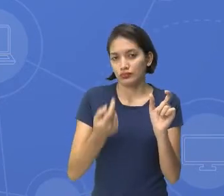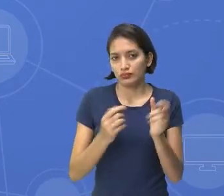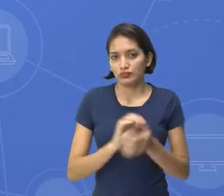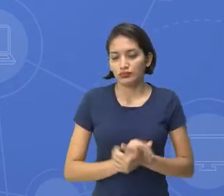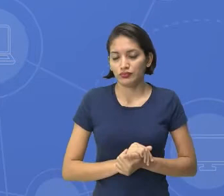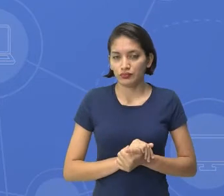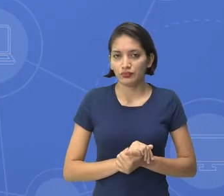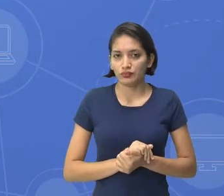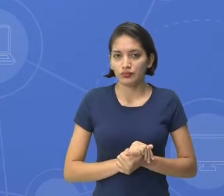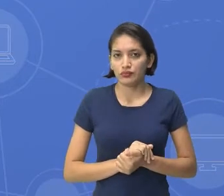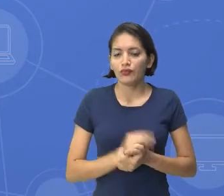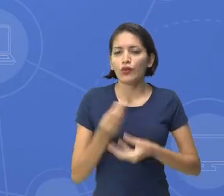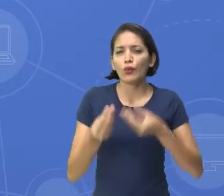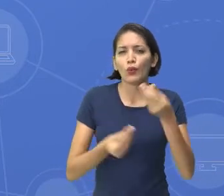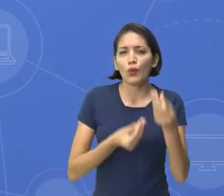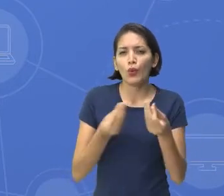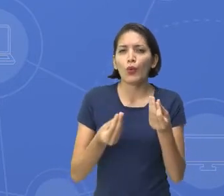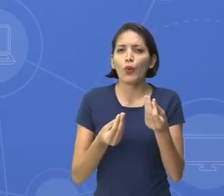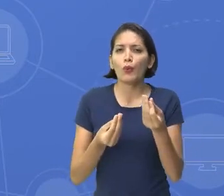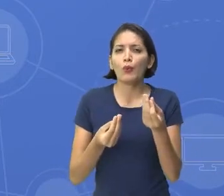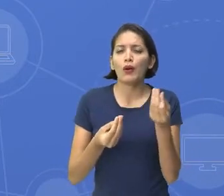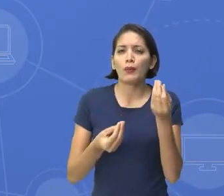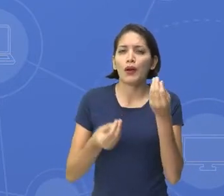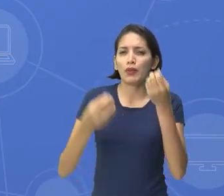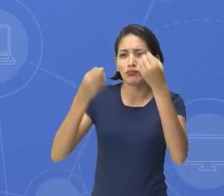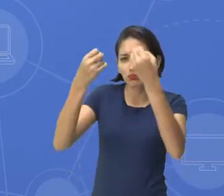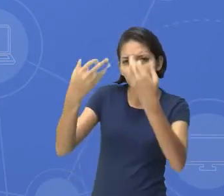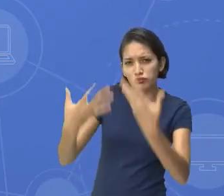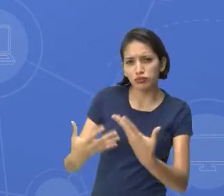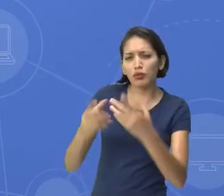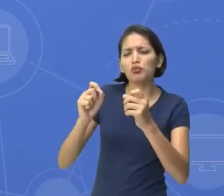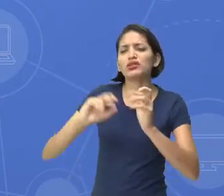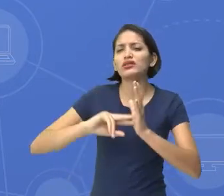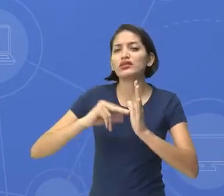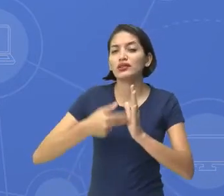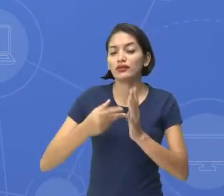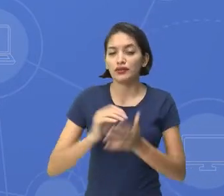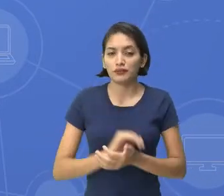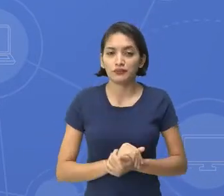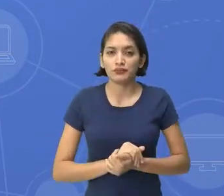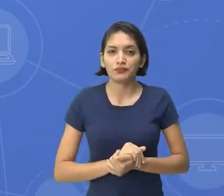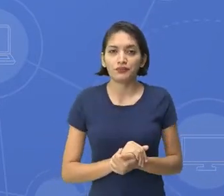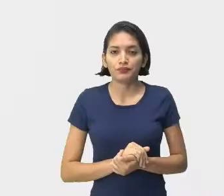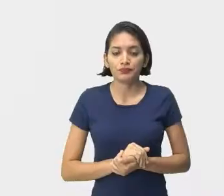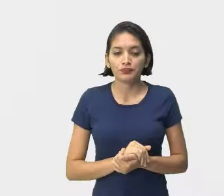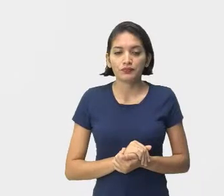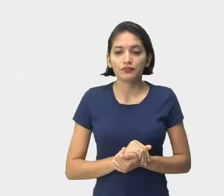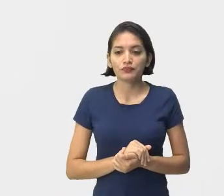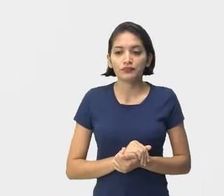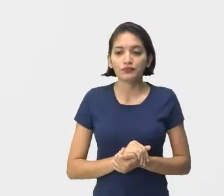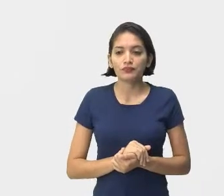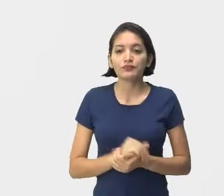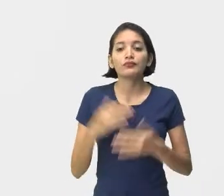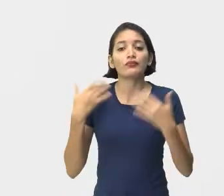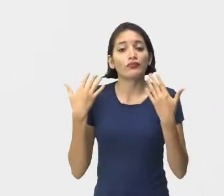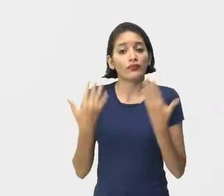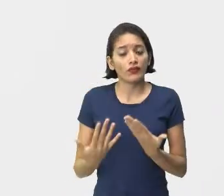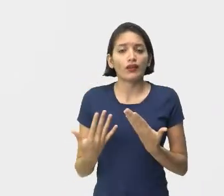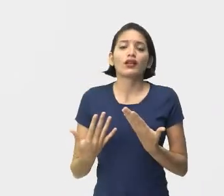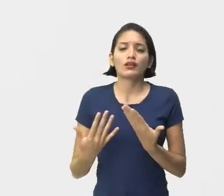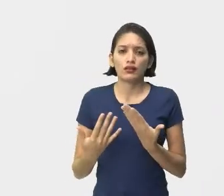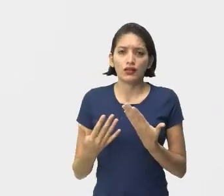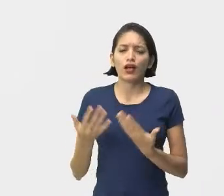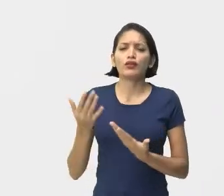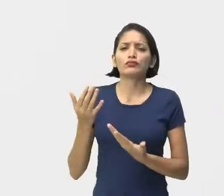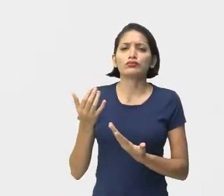do discurso ideológico. O que é isso? Vamos ver aqui, ó. O discurso ideológico,